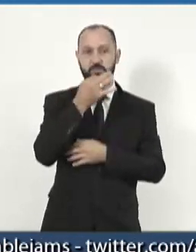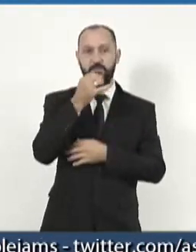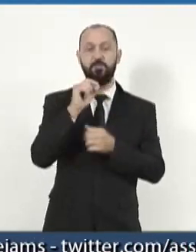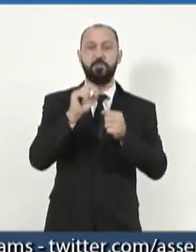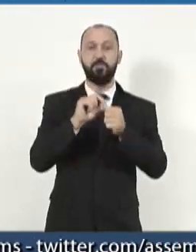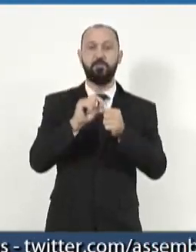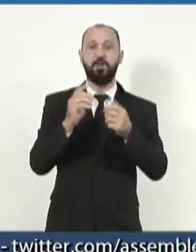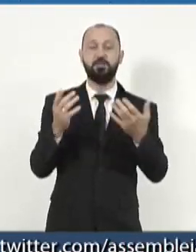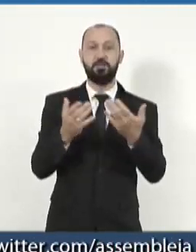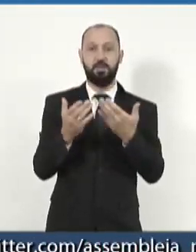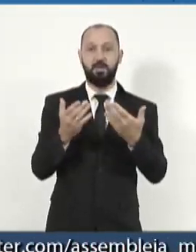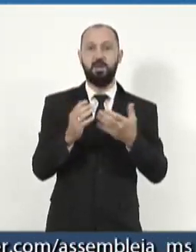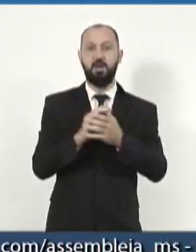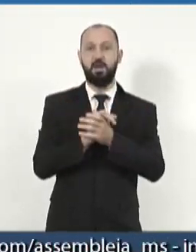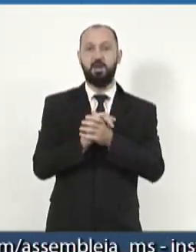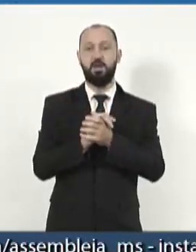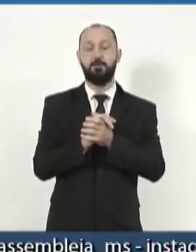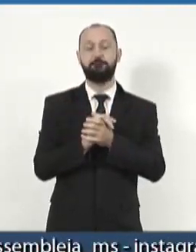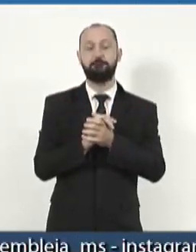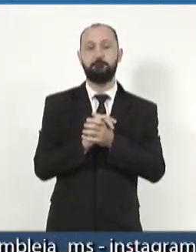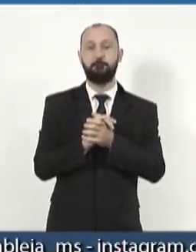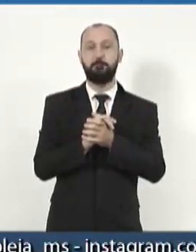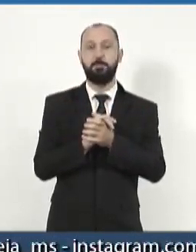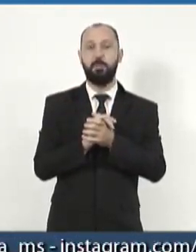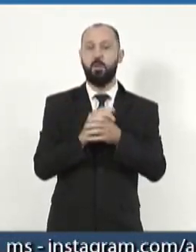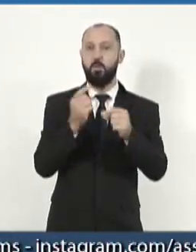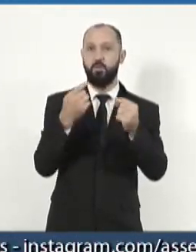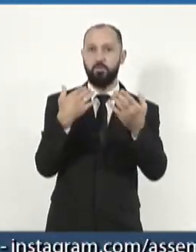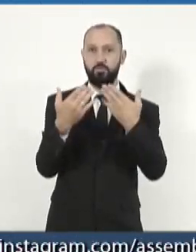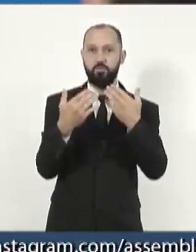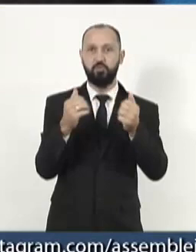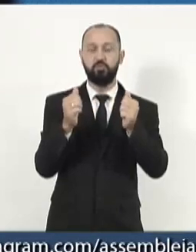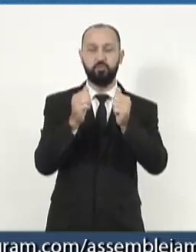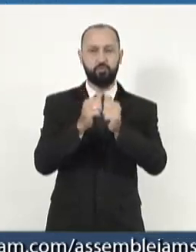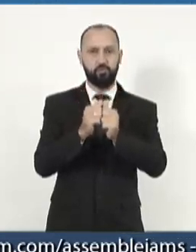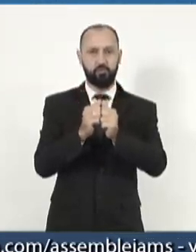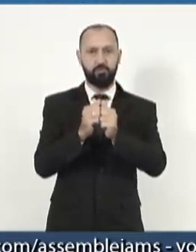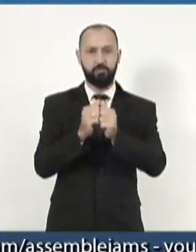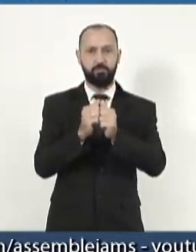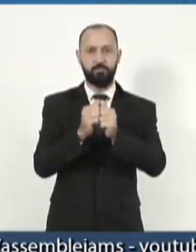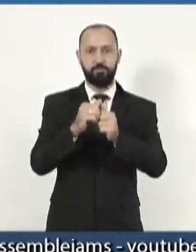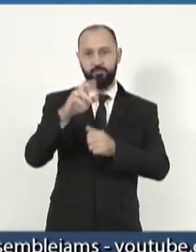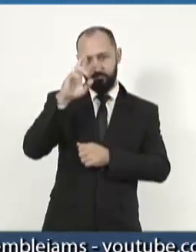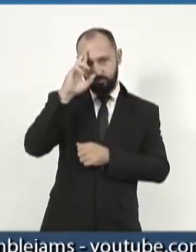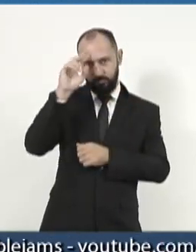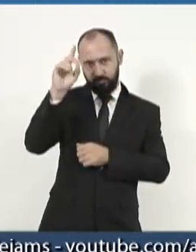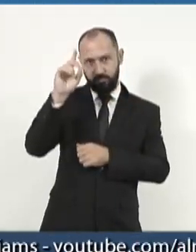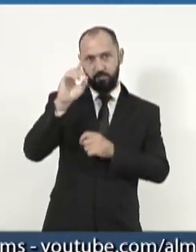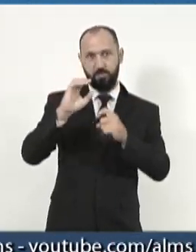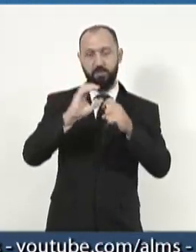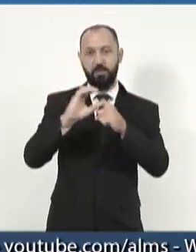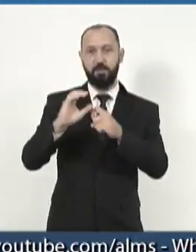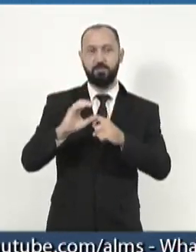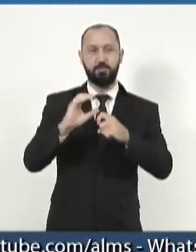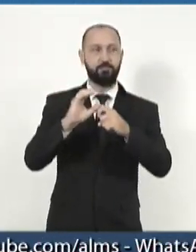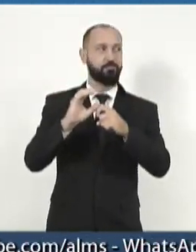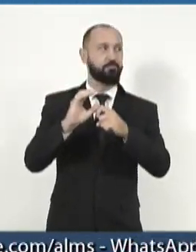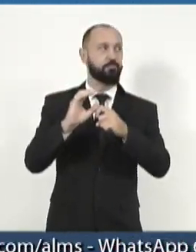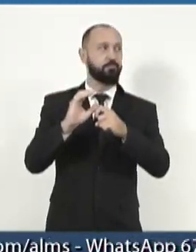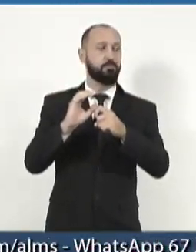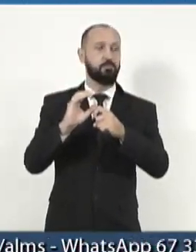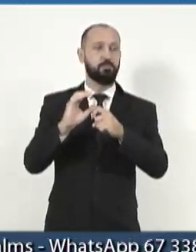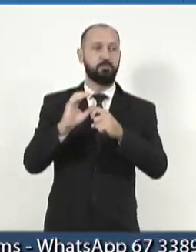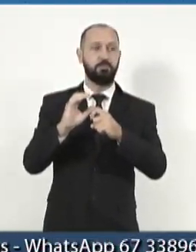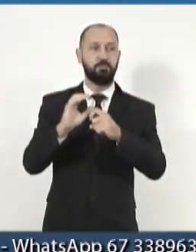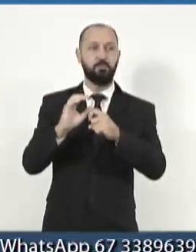Com a palavra, pela ordem, deputado Pedro Kempe. Senhor presidente, eu vou falar aqui mesmo do